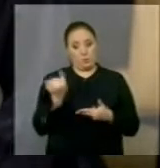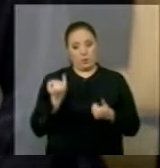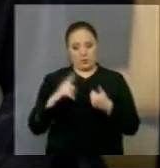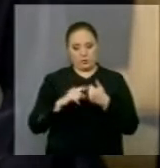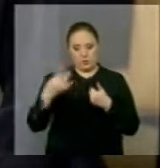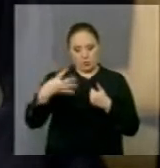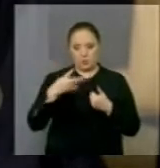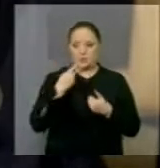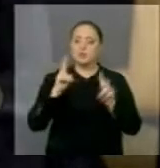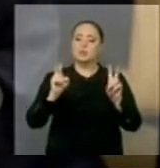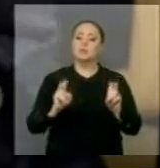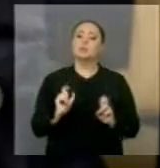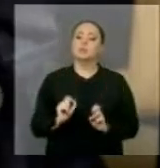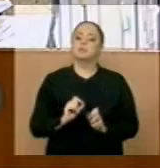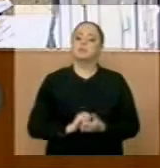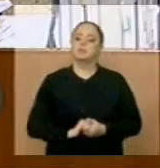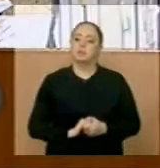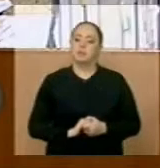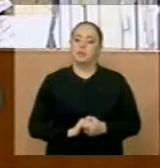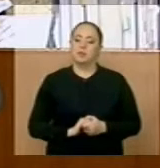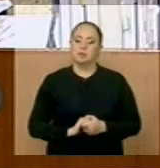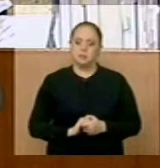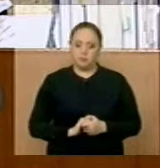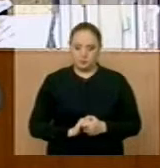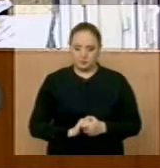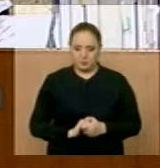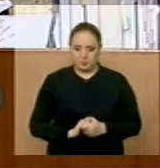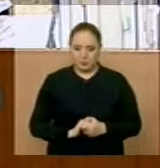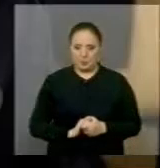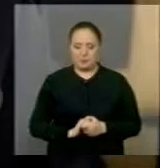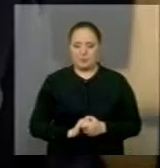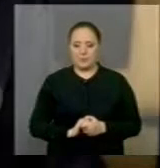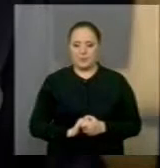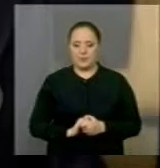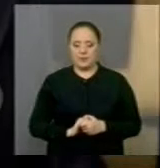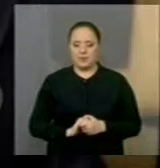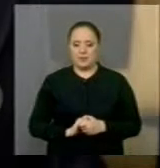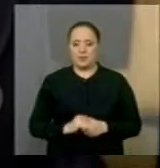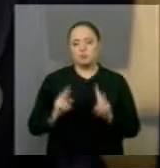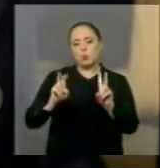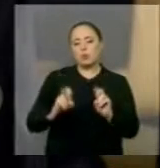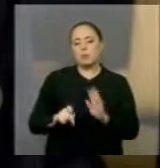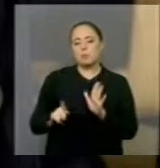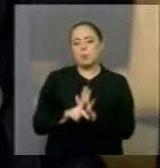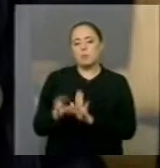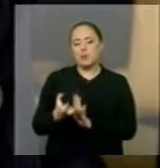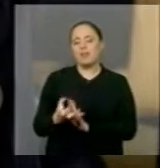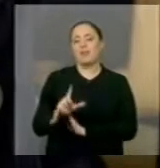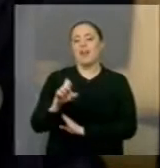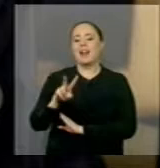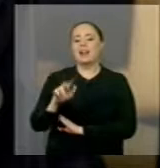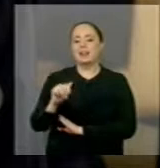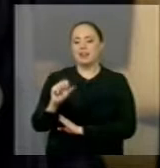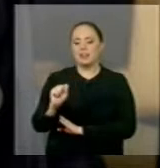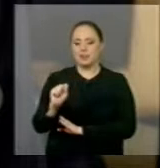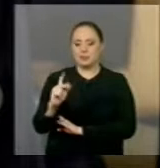4º diz respeito à circunstância de que as glebas públicas que serão objeto de regularização, essas glebas, elas